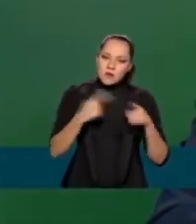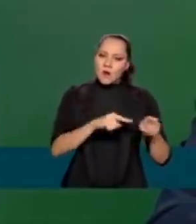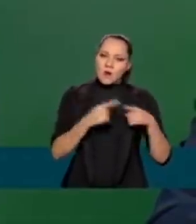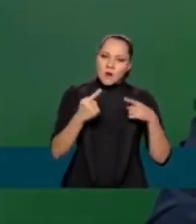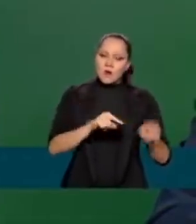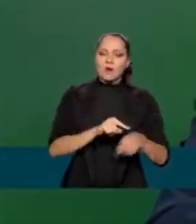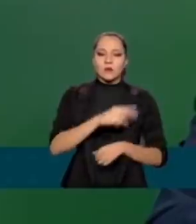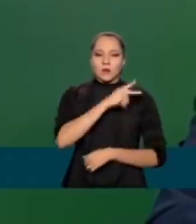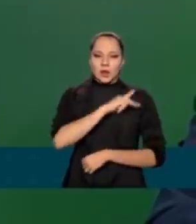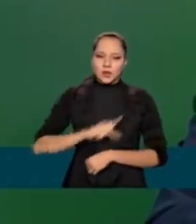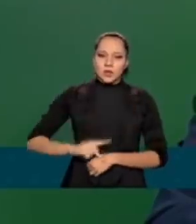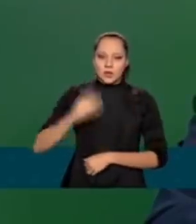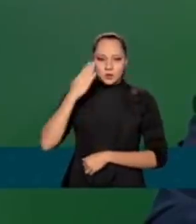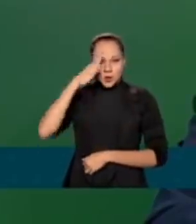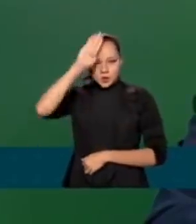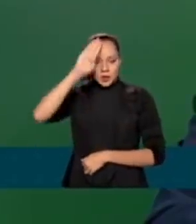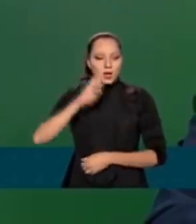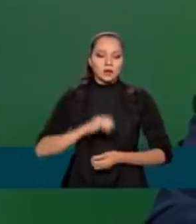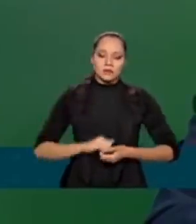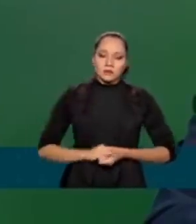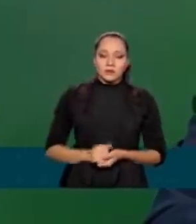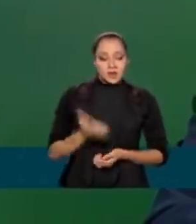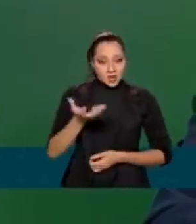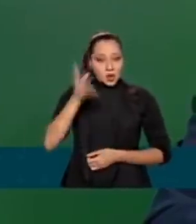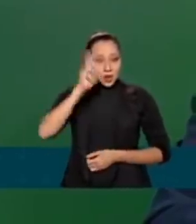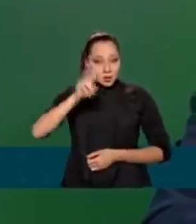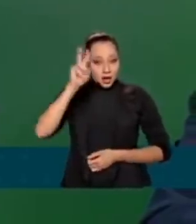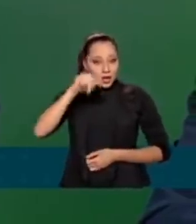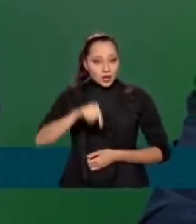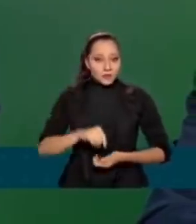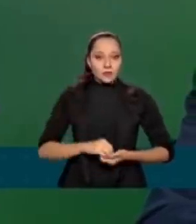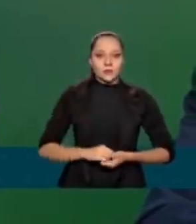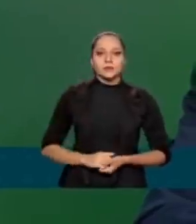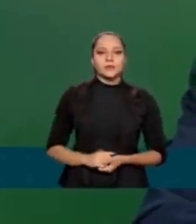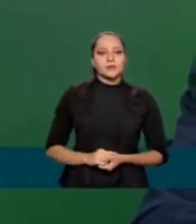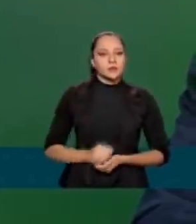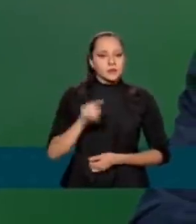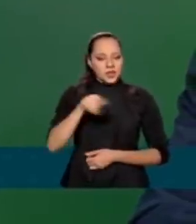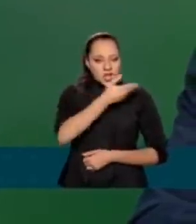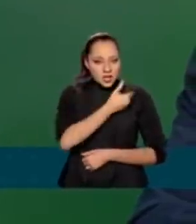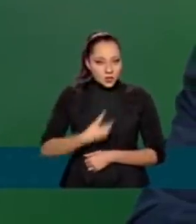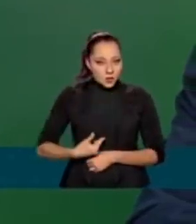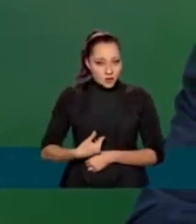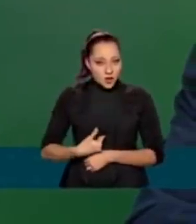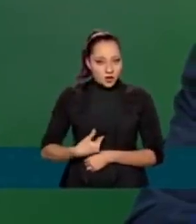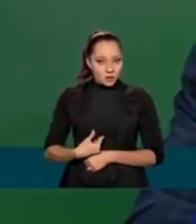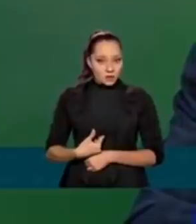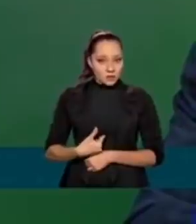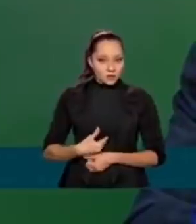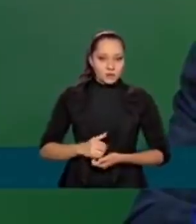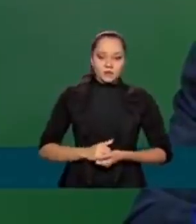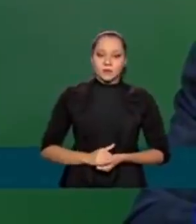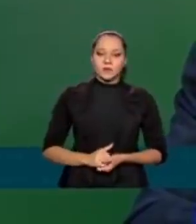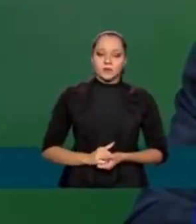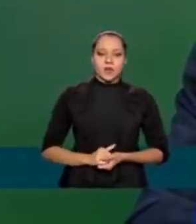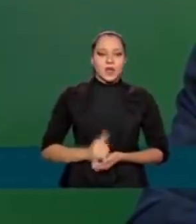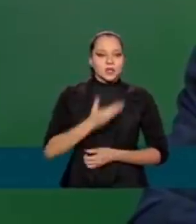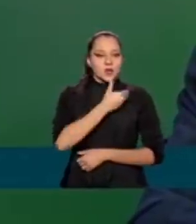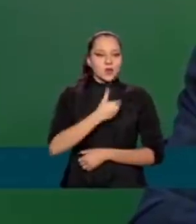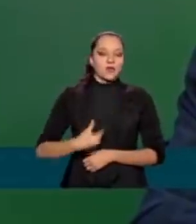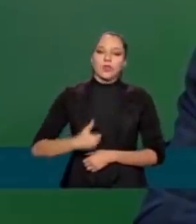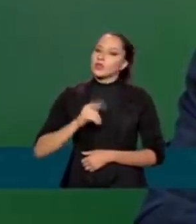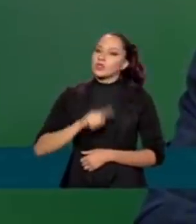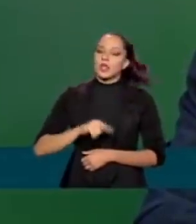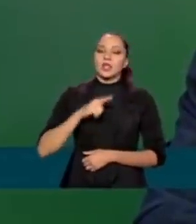Messias Bolsonaro? Quero lembrar aqui que este governo está no